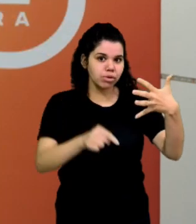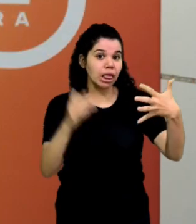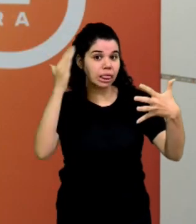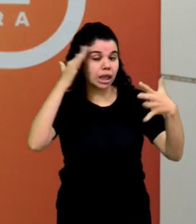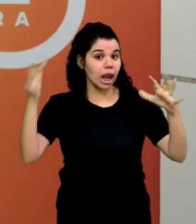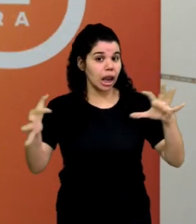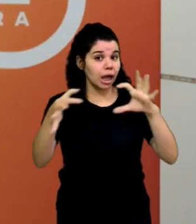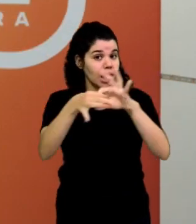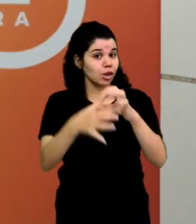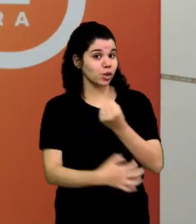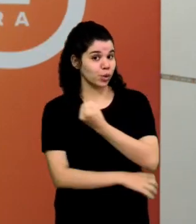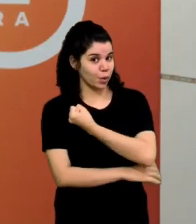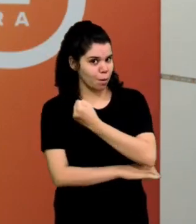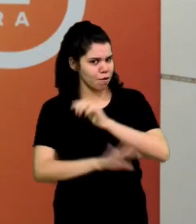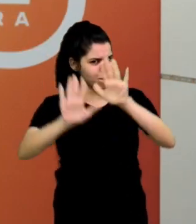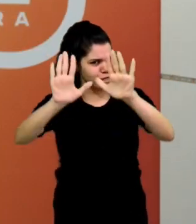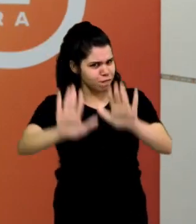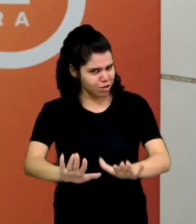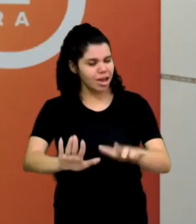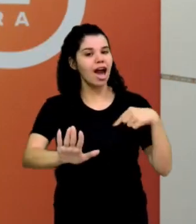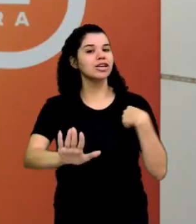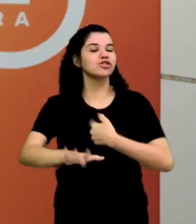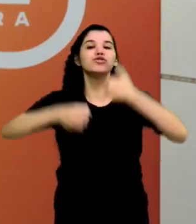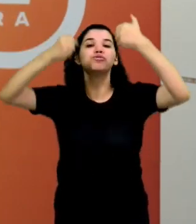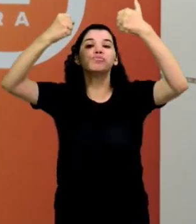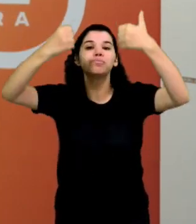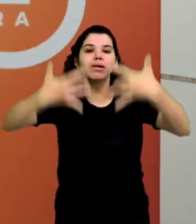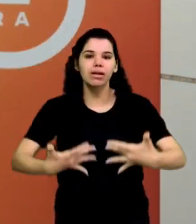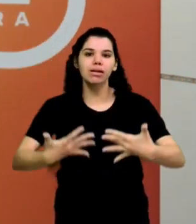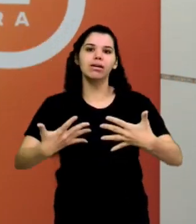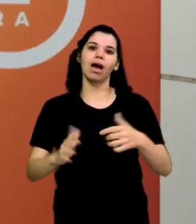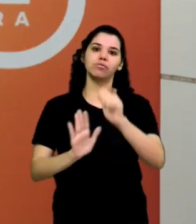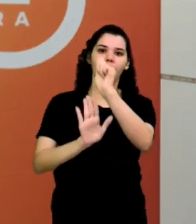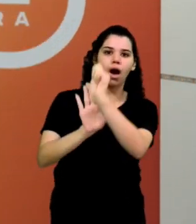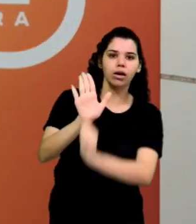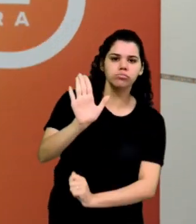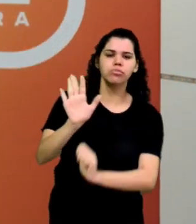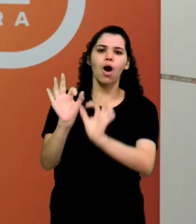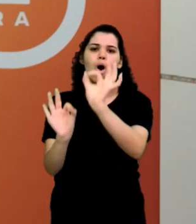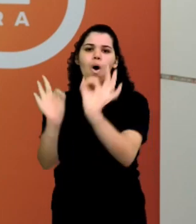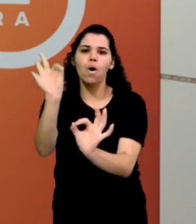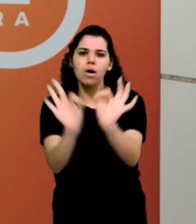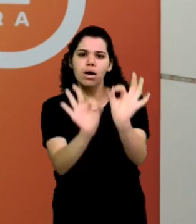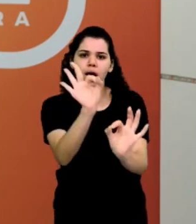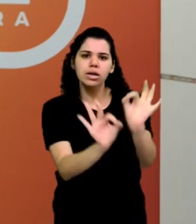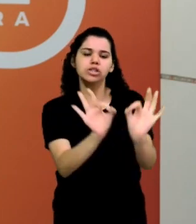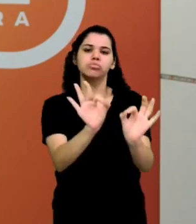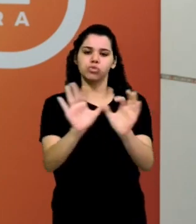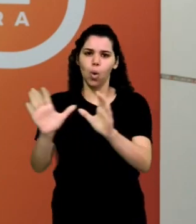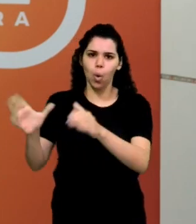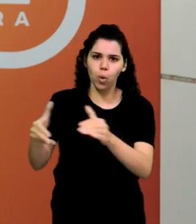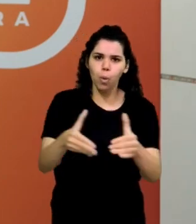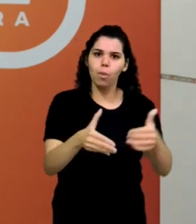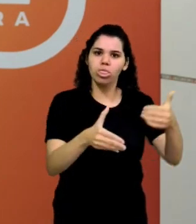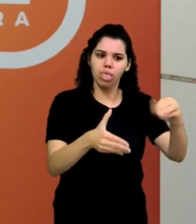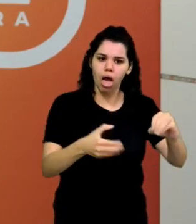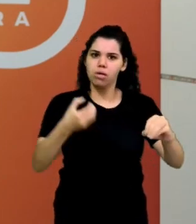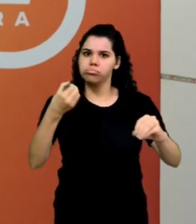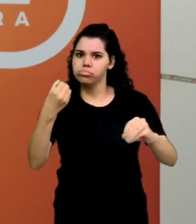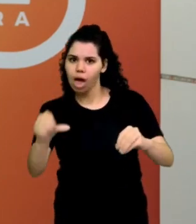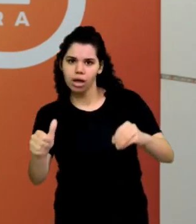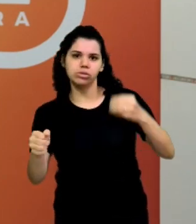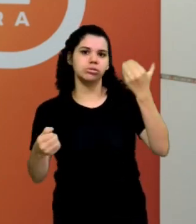números. Fica comigo que a gente vai falar sobre algarismos, organização de 10 em 10 ou base 10